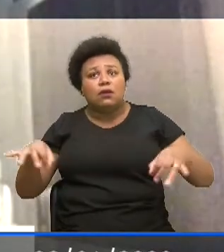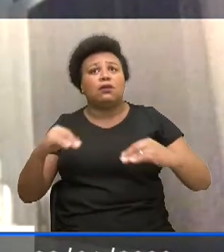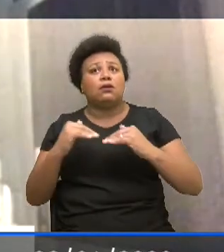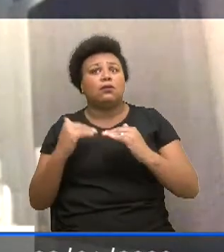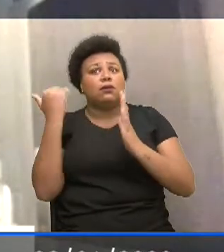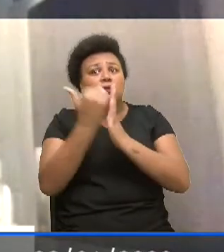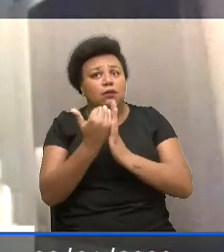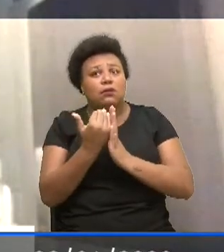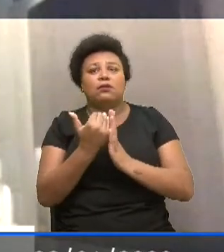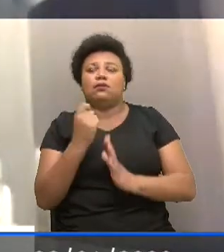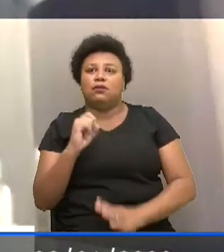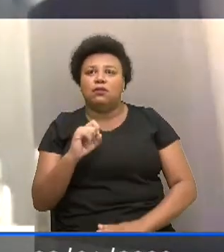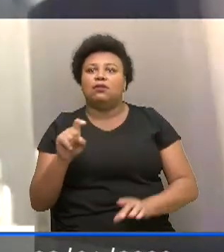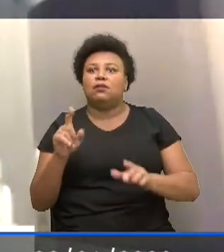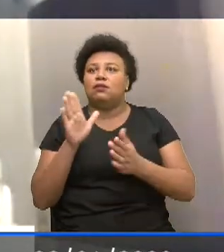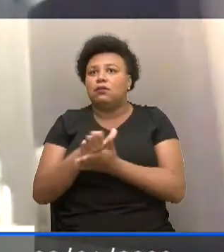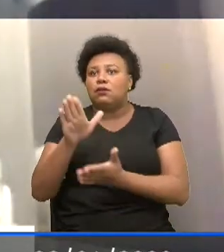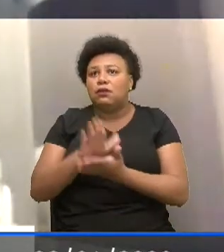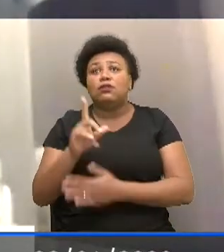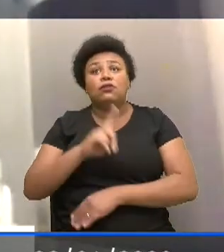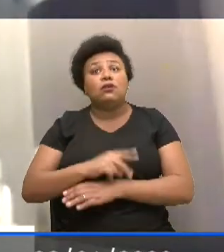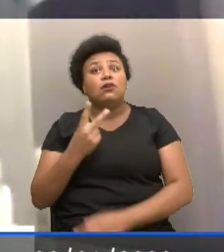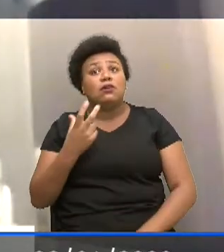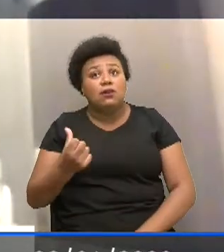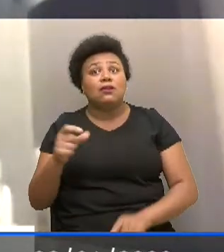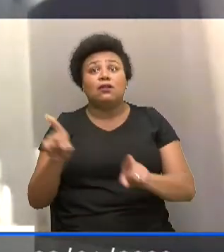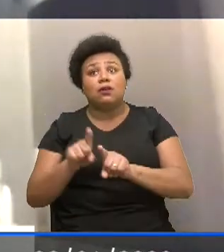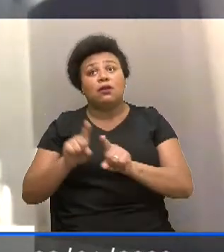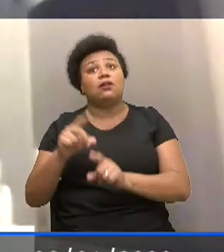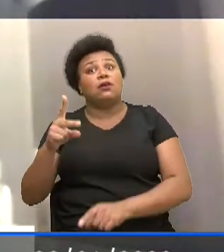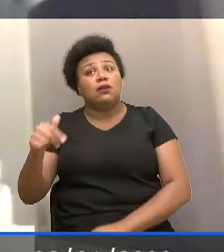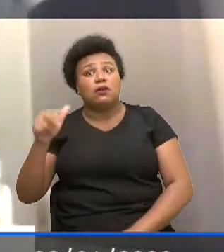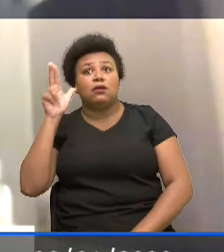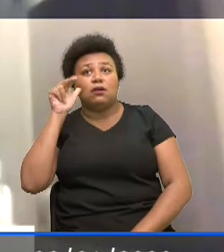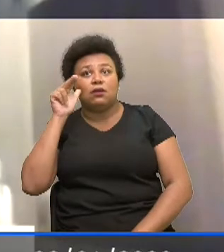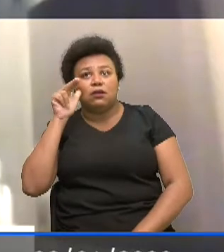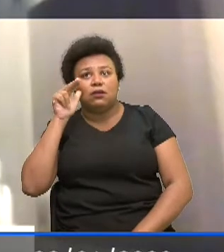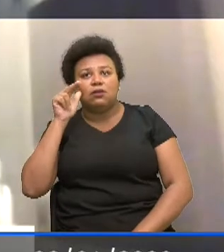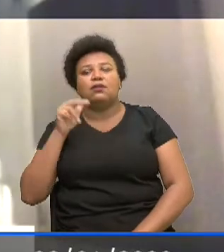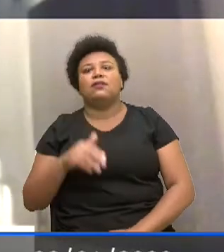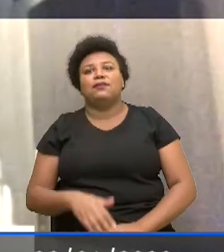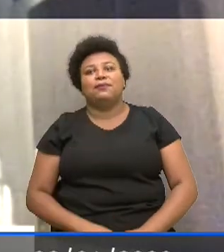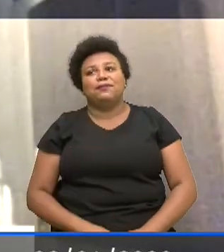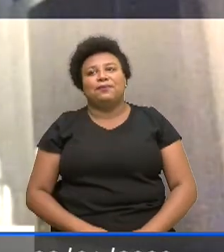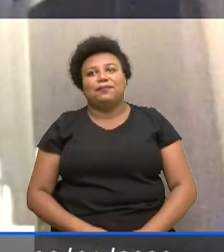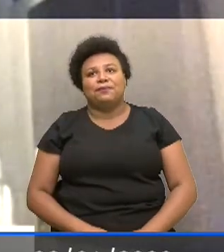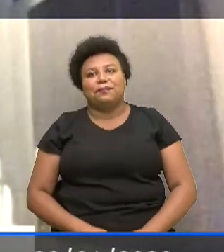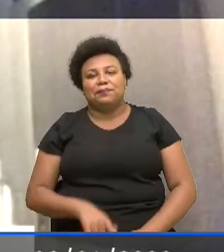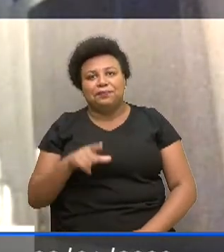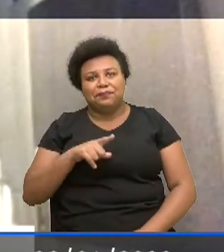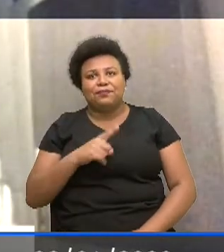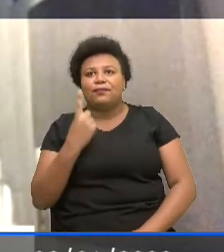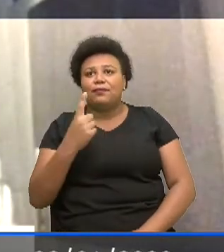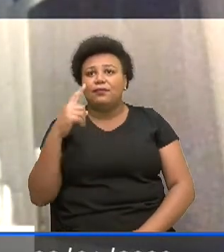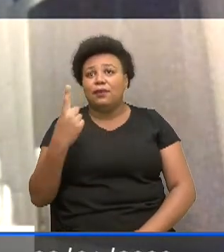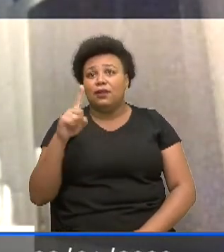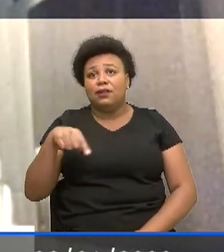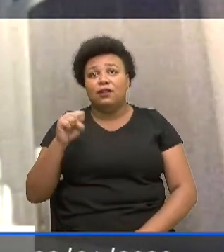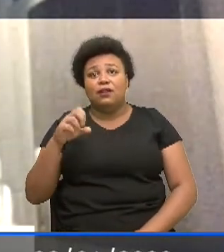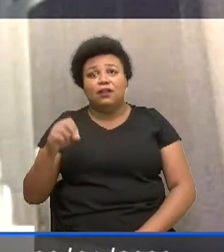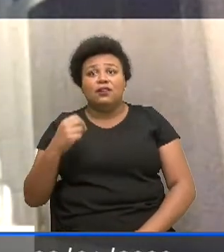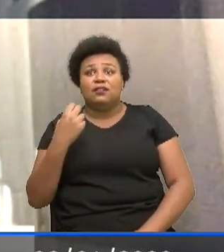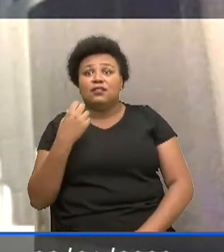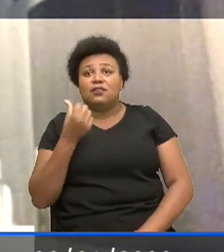superior, inclusive, estão publicados dia 26 e 27 de abril, respectivamente. estabelecendo 1,80m, né, 6